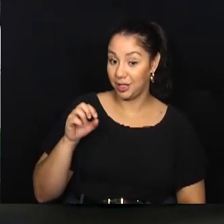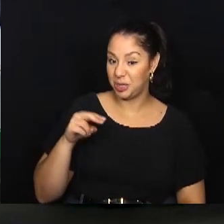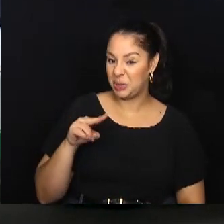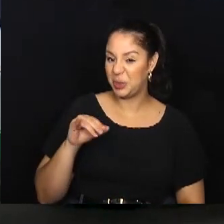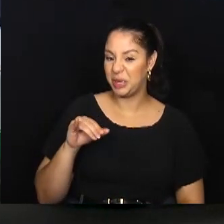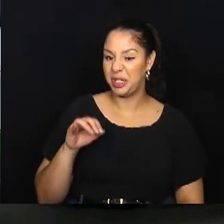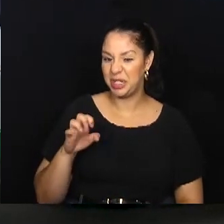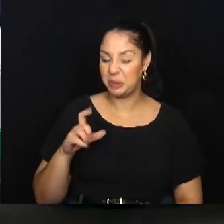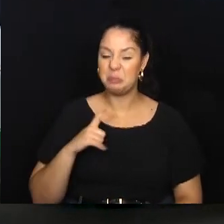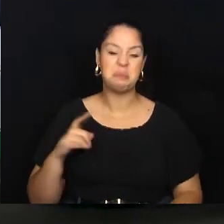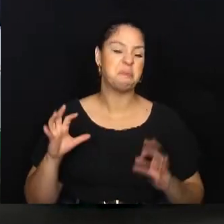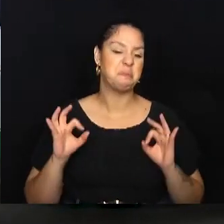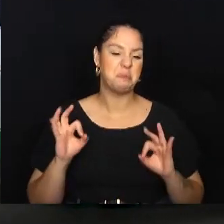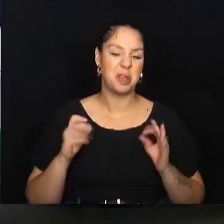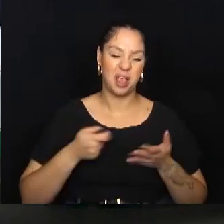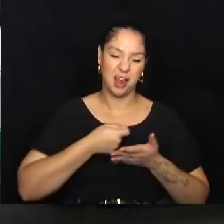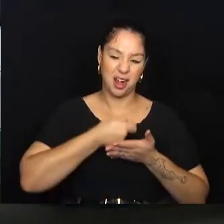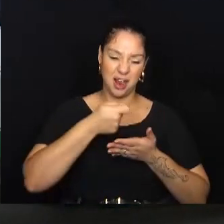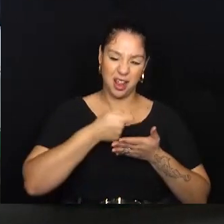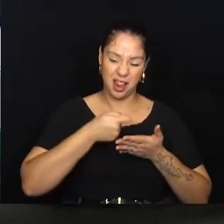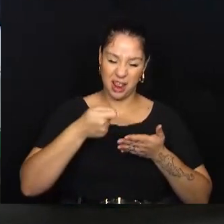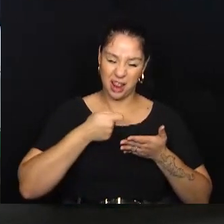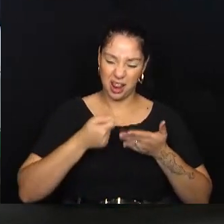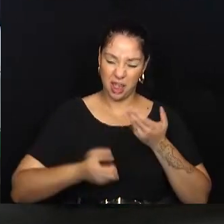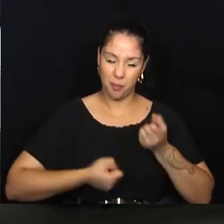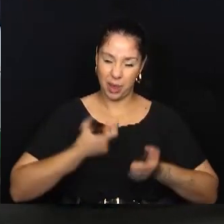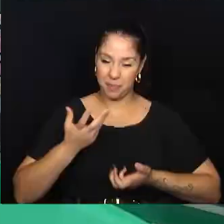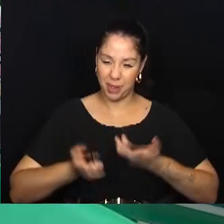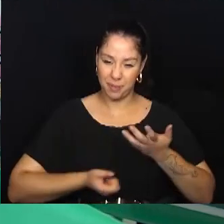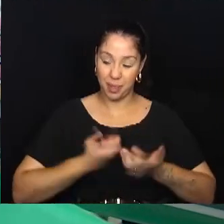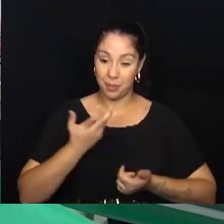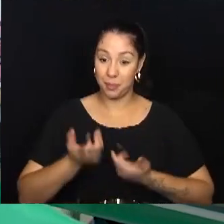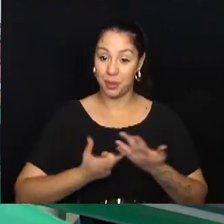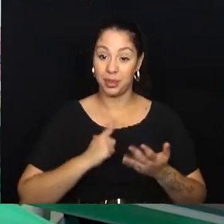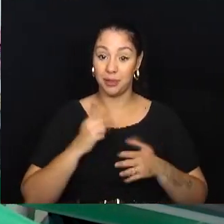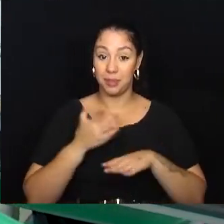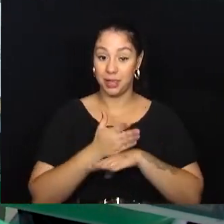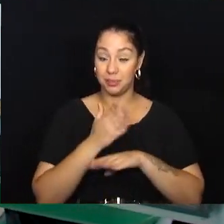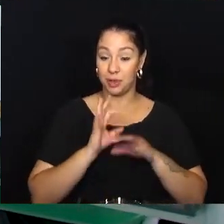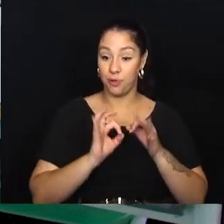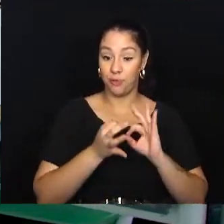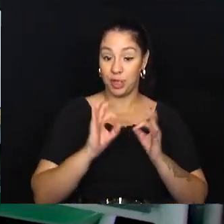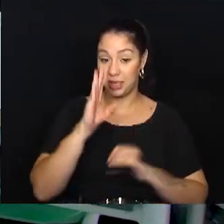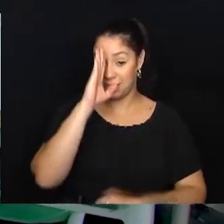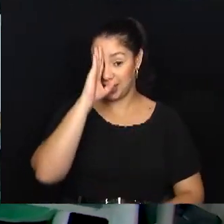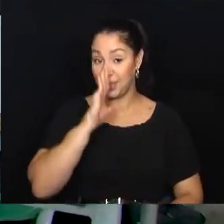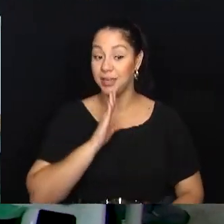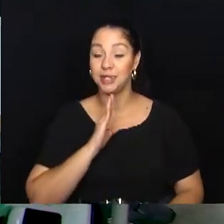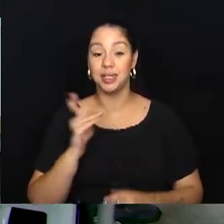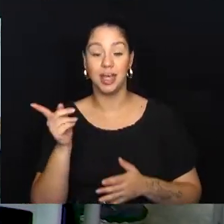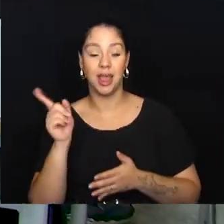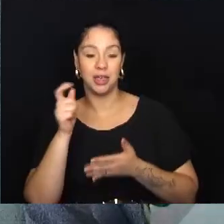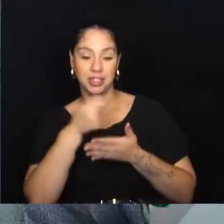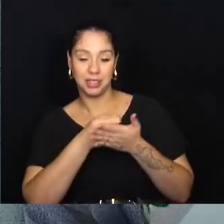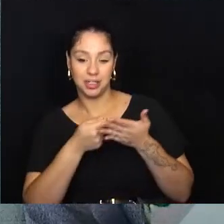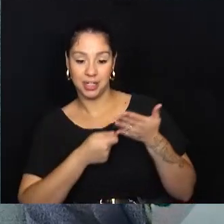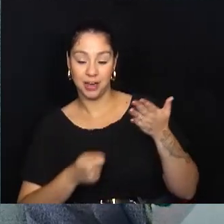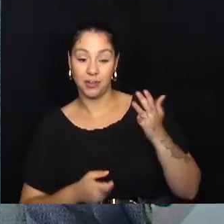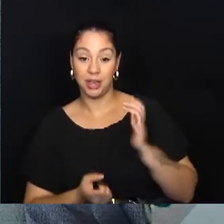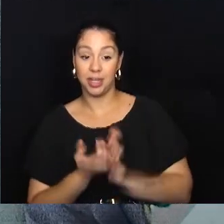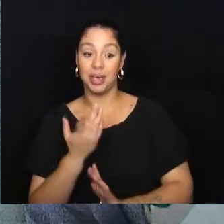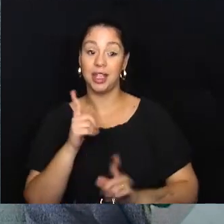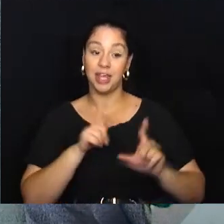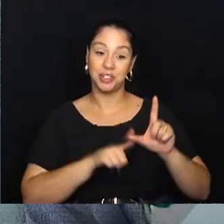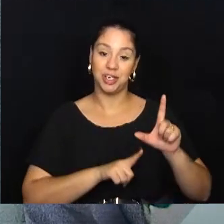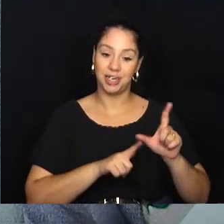Anthony está mandando super bem quando o assunto é escrever poema. Ele está participando das oficinas gratuitas de